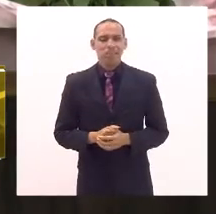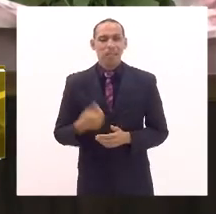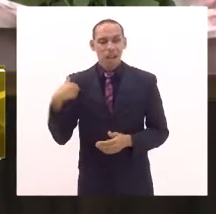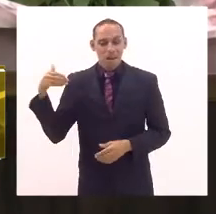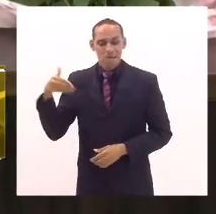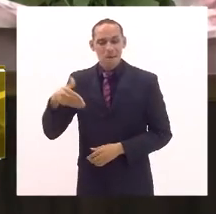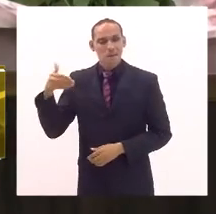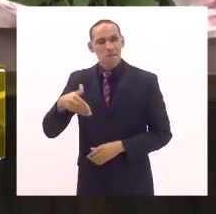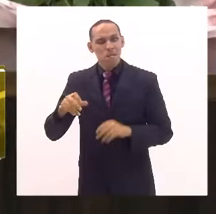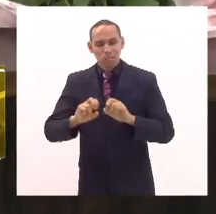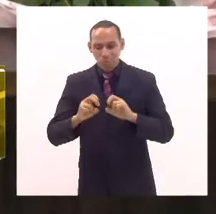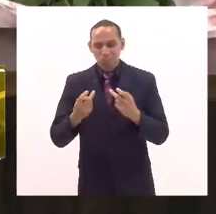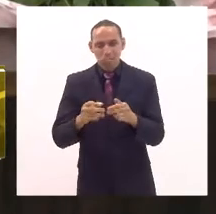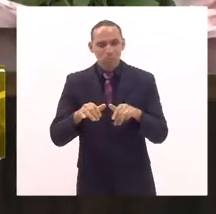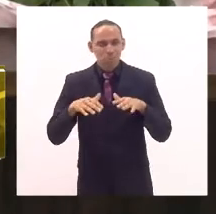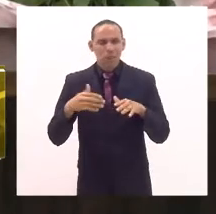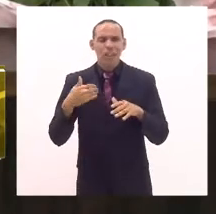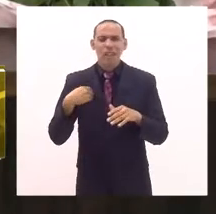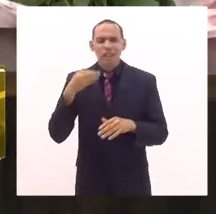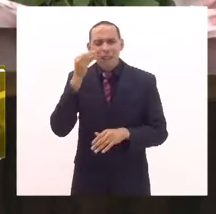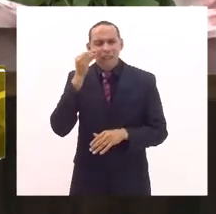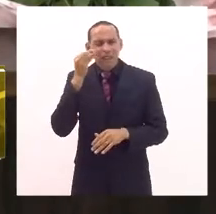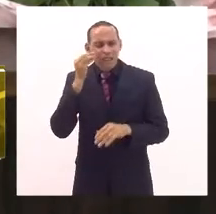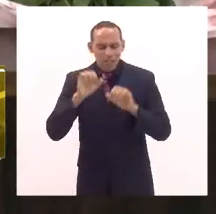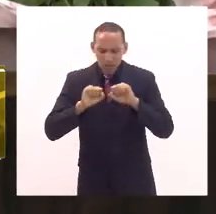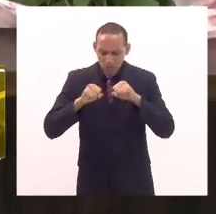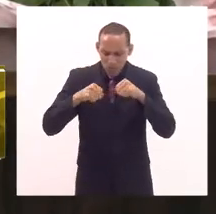nesse plenário, eu tento dar o melhor da minha pessoa.